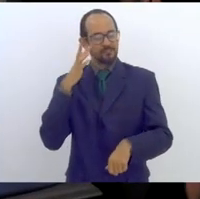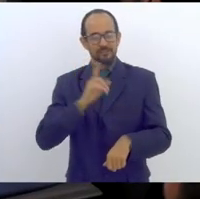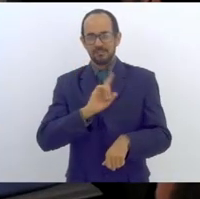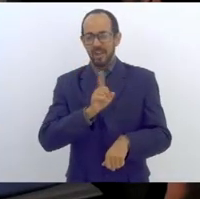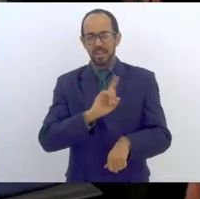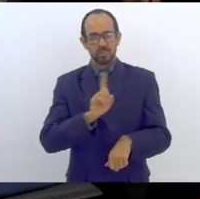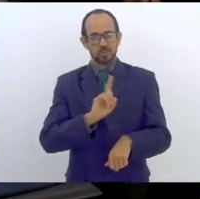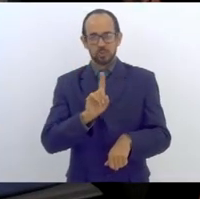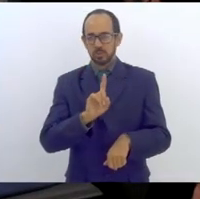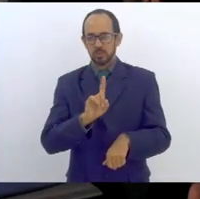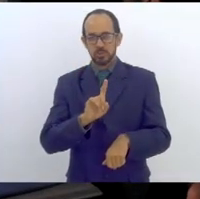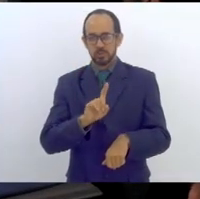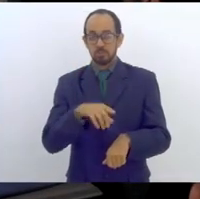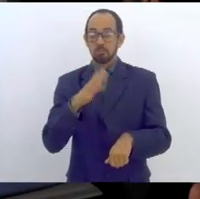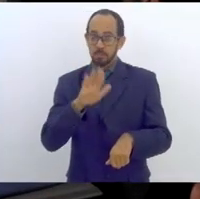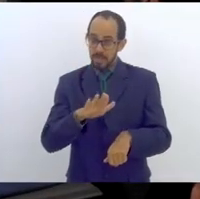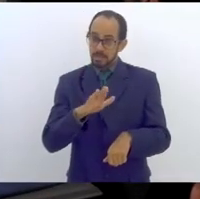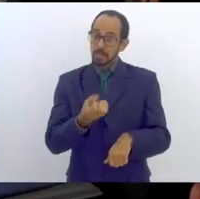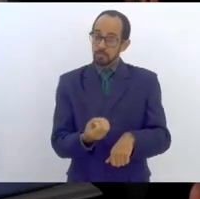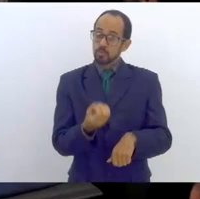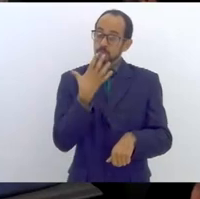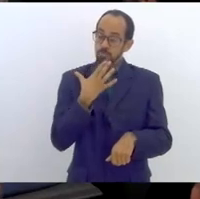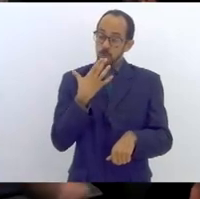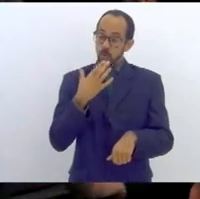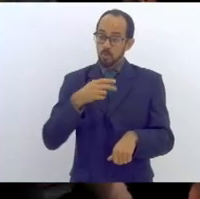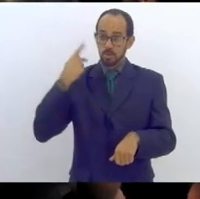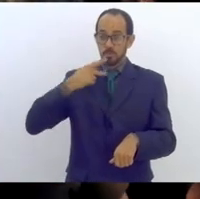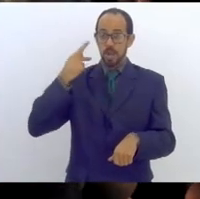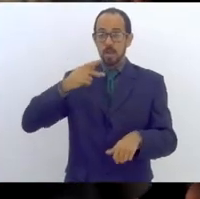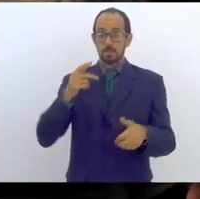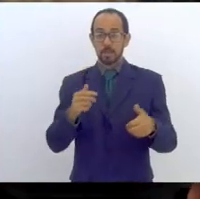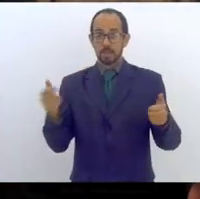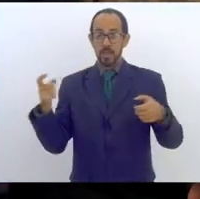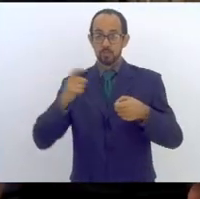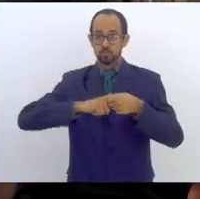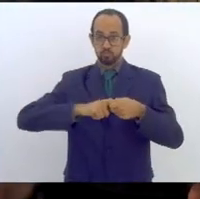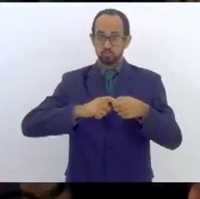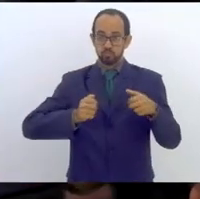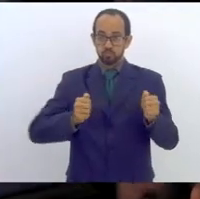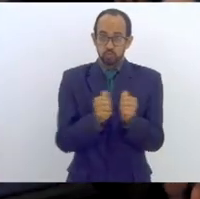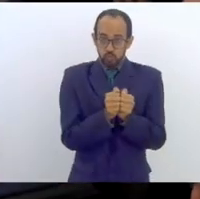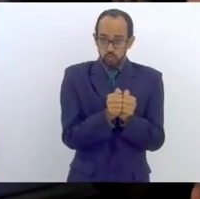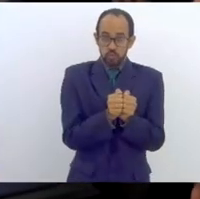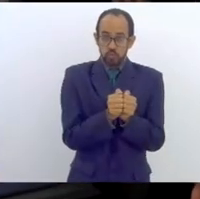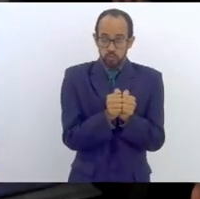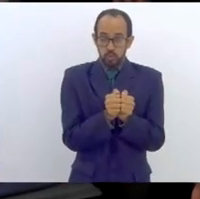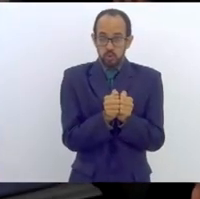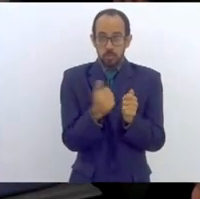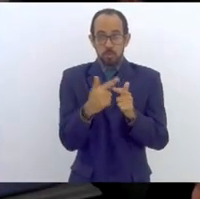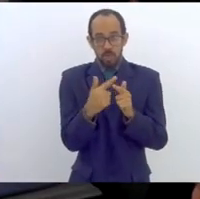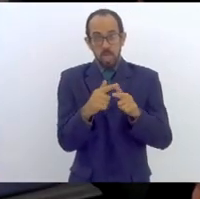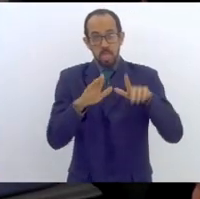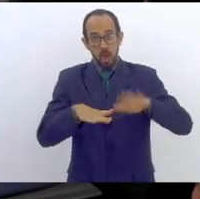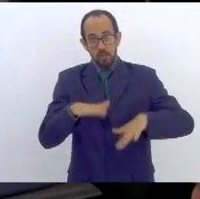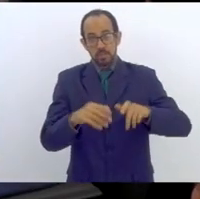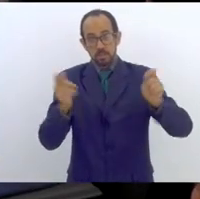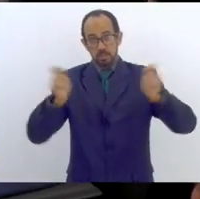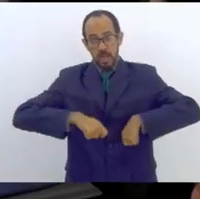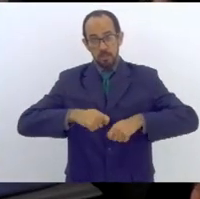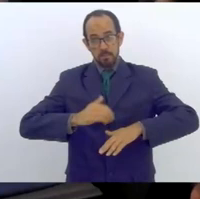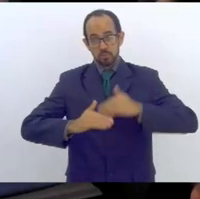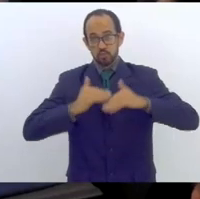bom a contar com Parlamento porque talvez nós possamos ir um pouco mais né